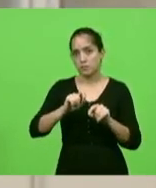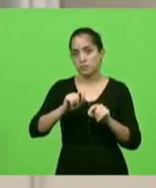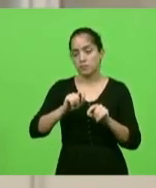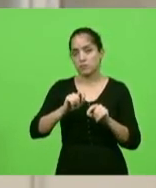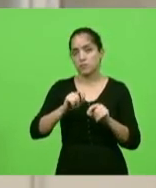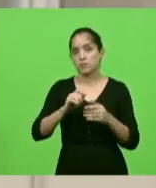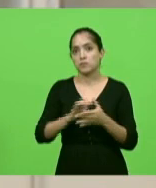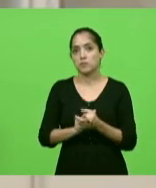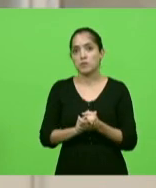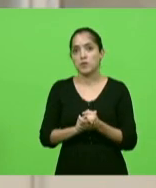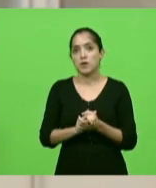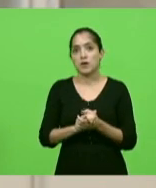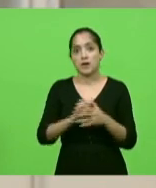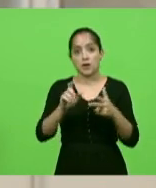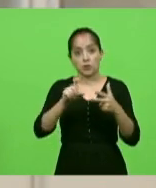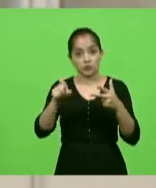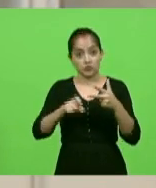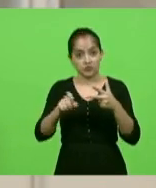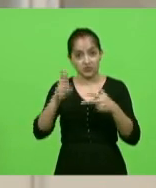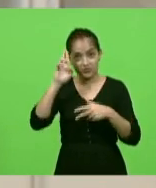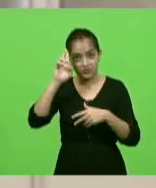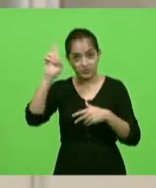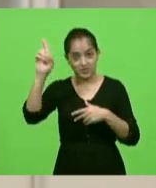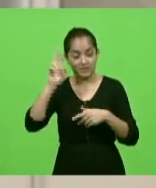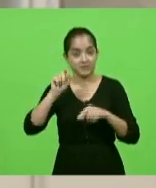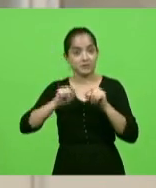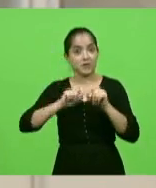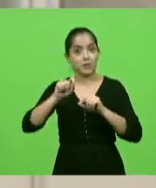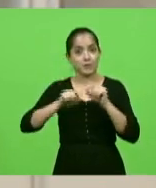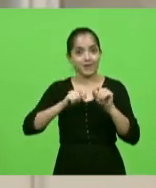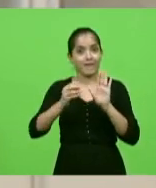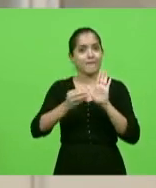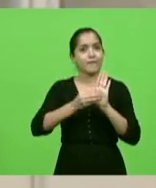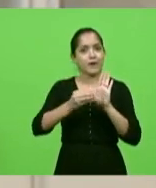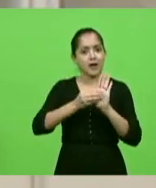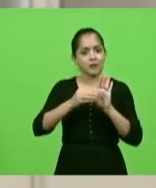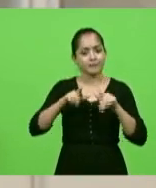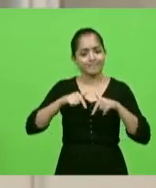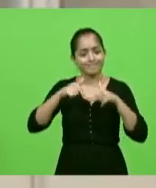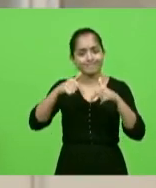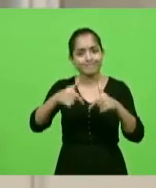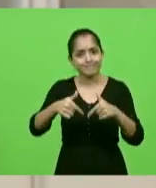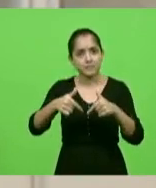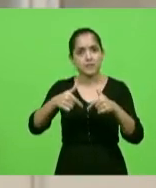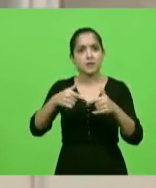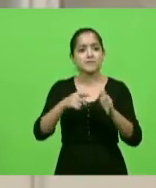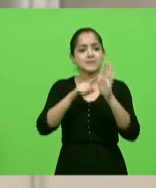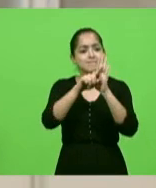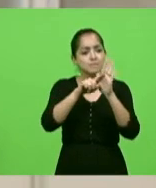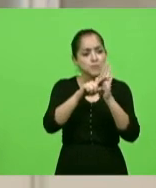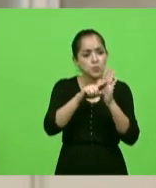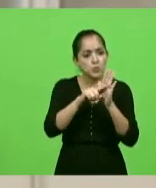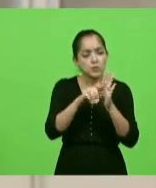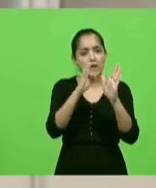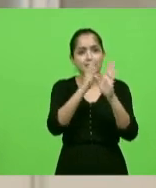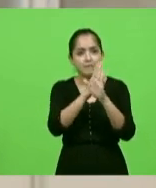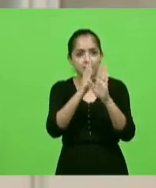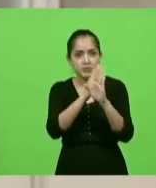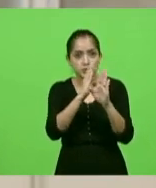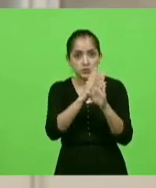ao chefe do Poder Executivo é a falta de iniciativa visando apurar